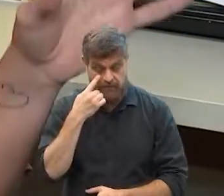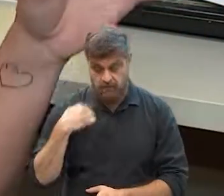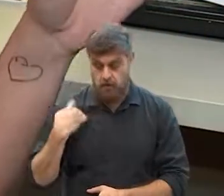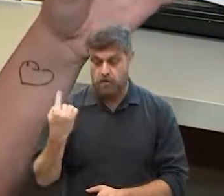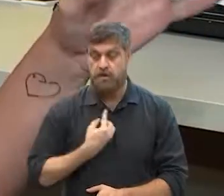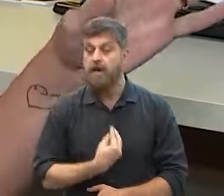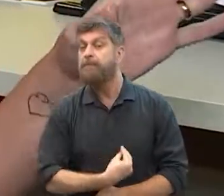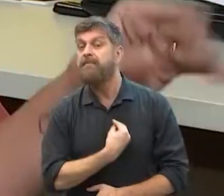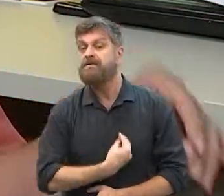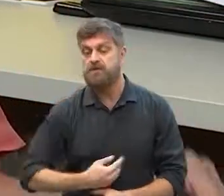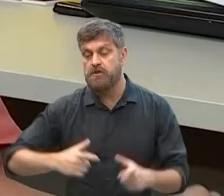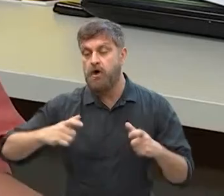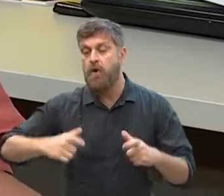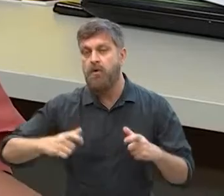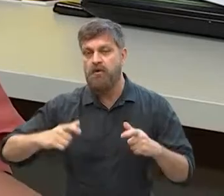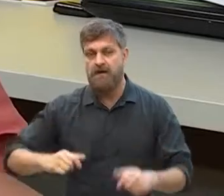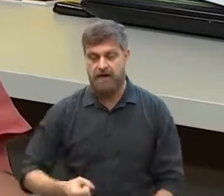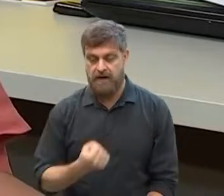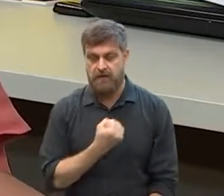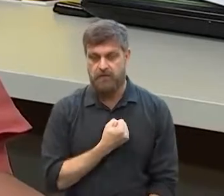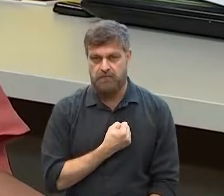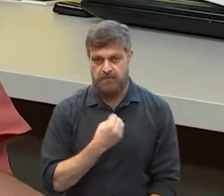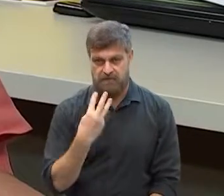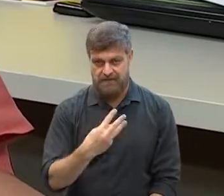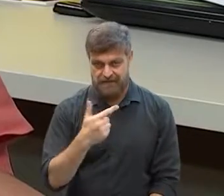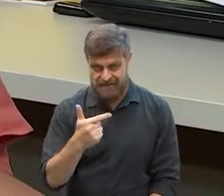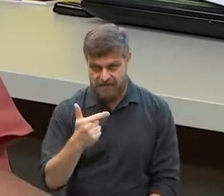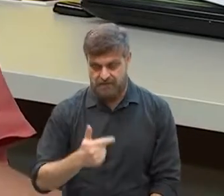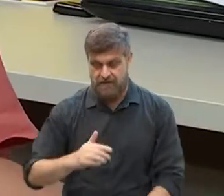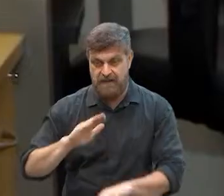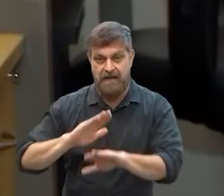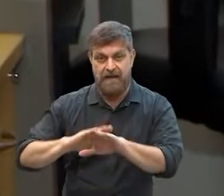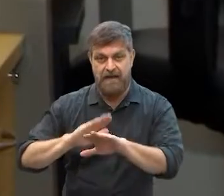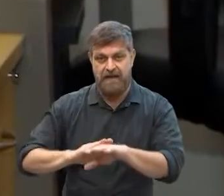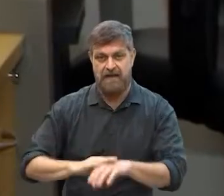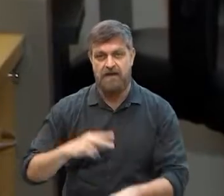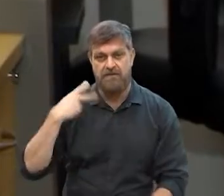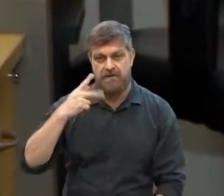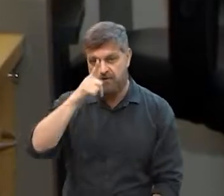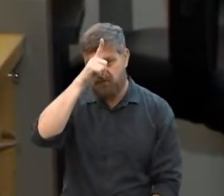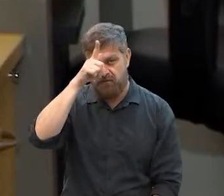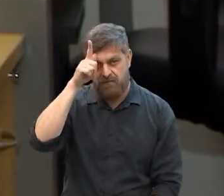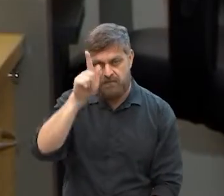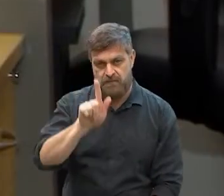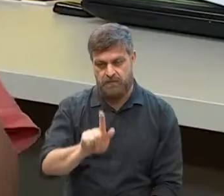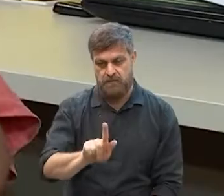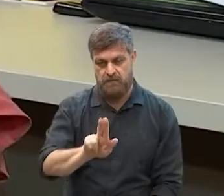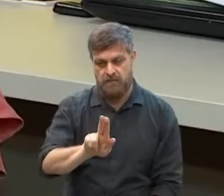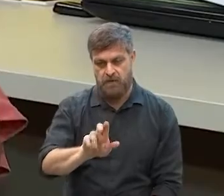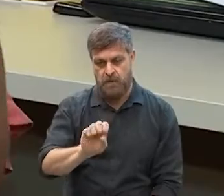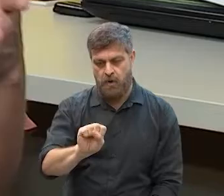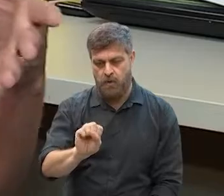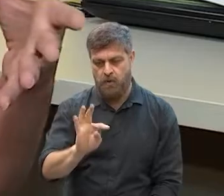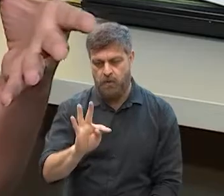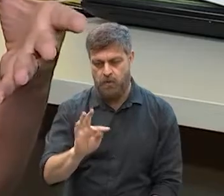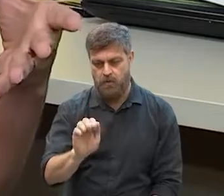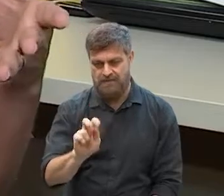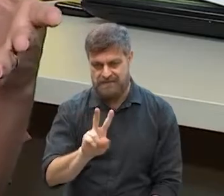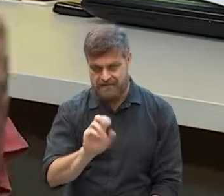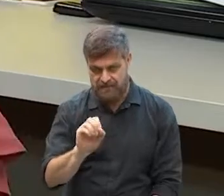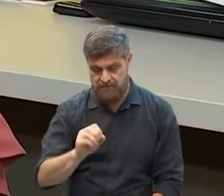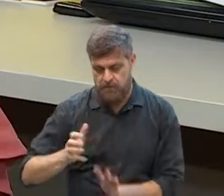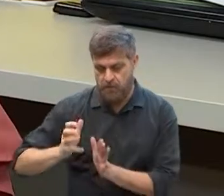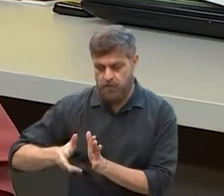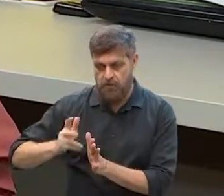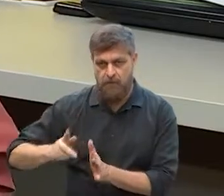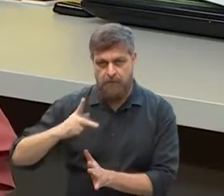está em um gabinete, o gabinete 32, ele que pertence ao vereador Gustavo Peta, do partido PCdoB, e abriu as portas aí pra gente,